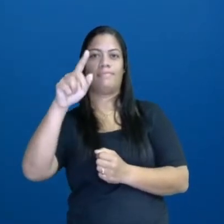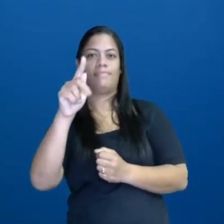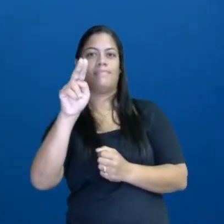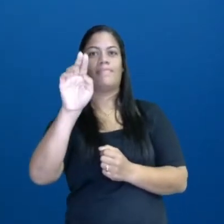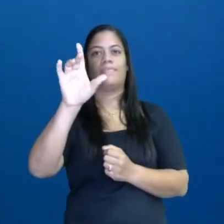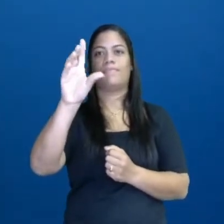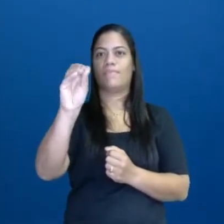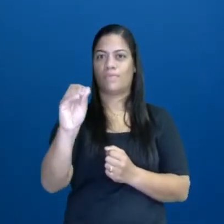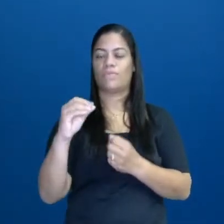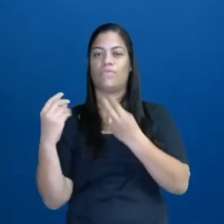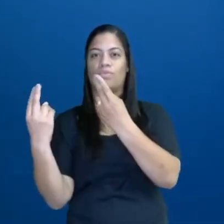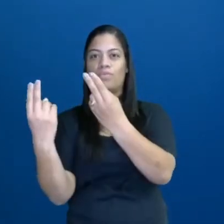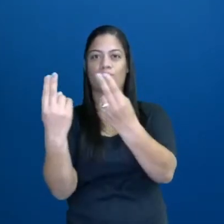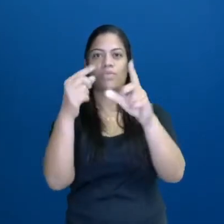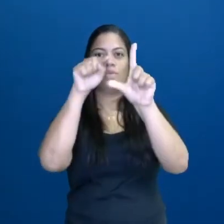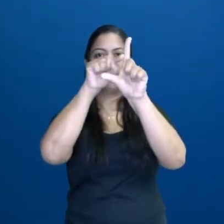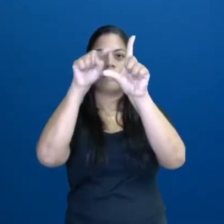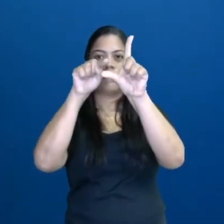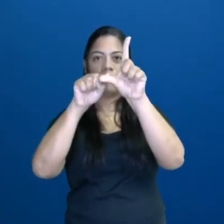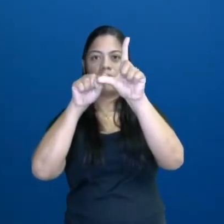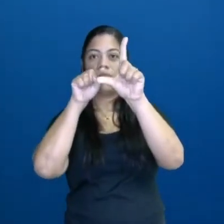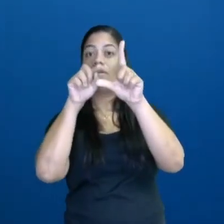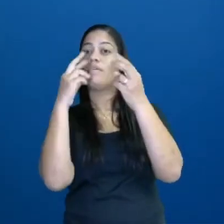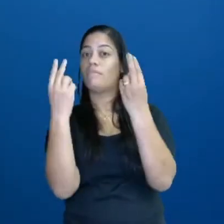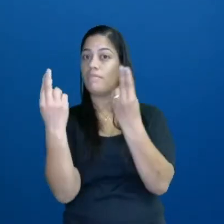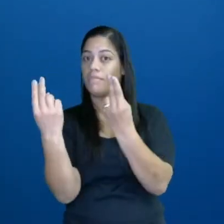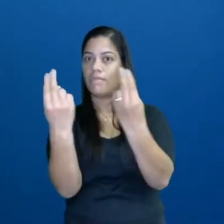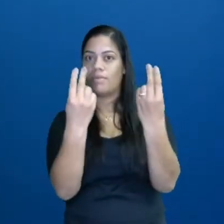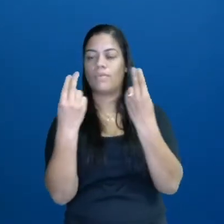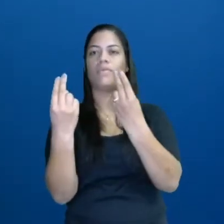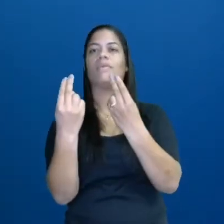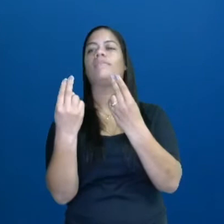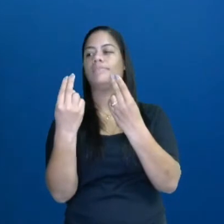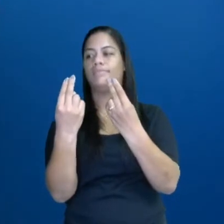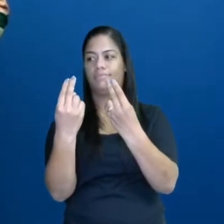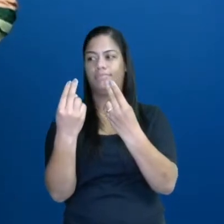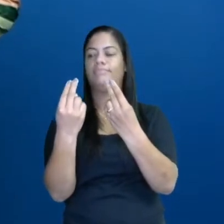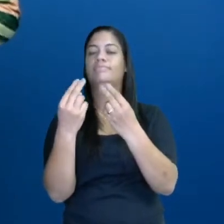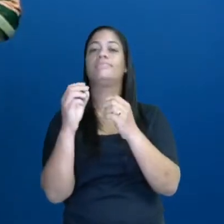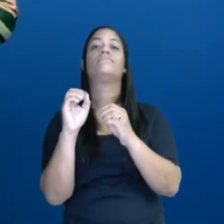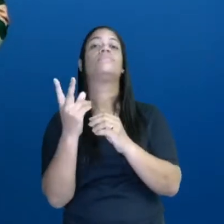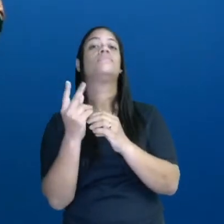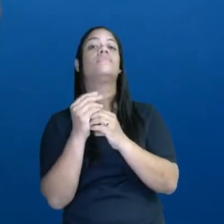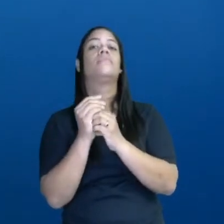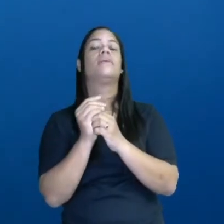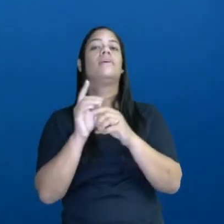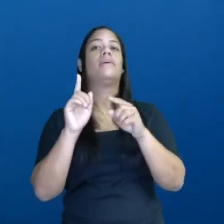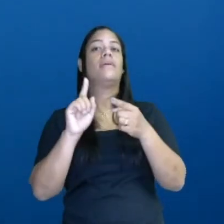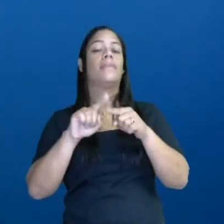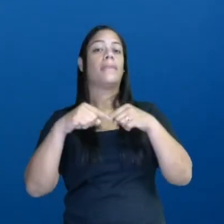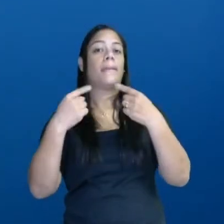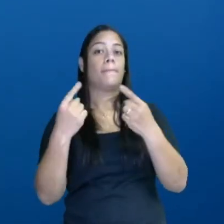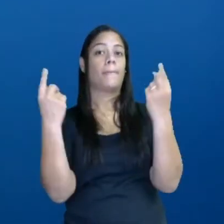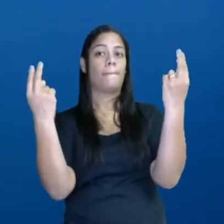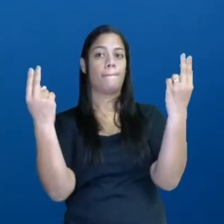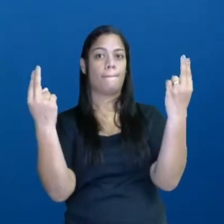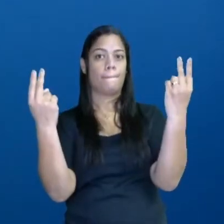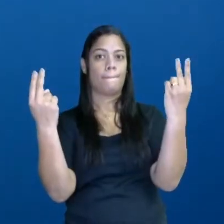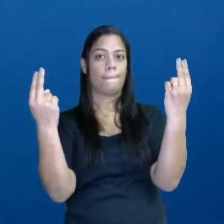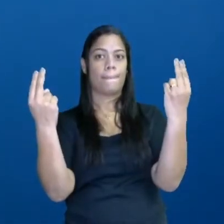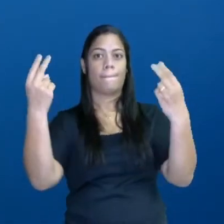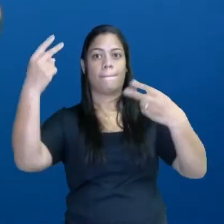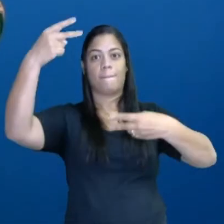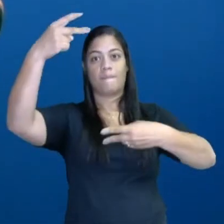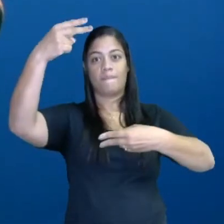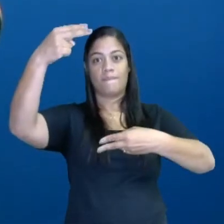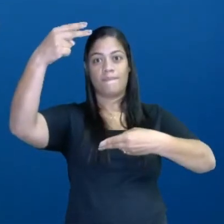ângulos aqui são iguais, ok? Ó, lados e ângulos congruentes, ou seja, além dos lados, nessa minha figura